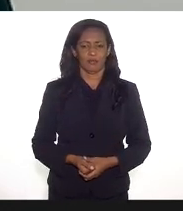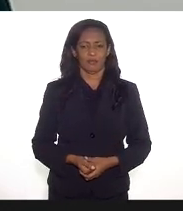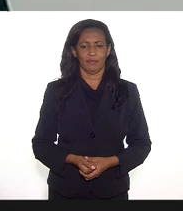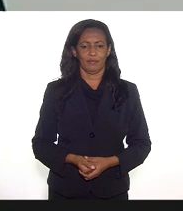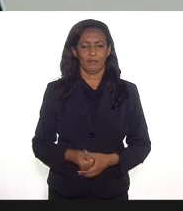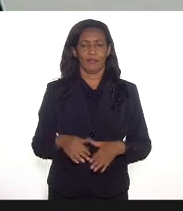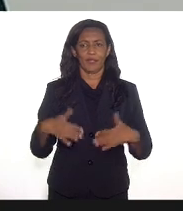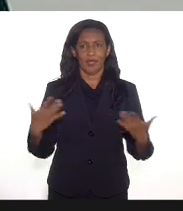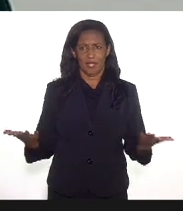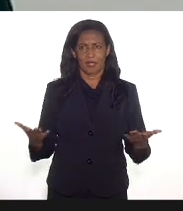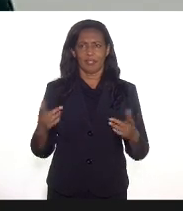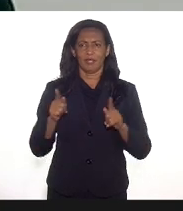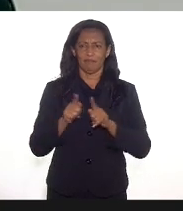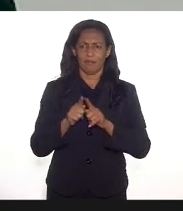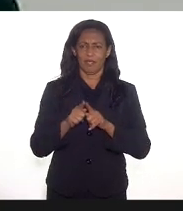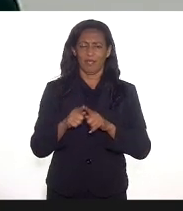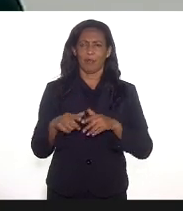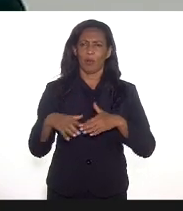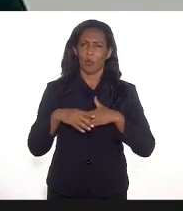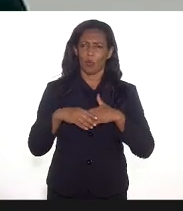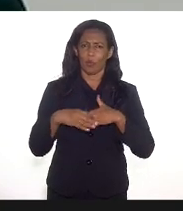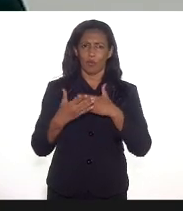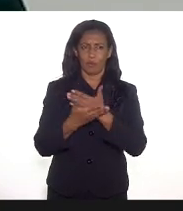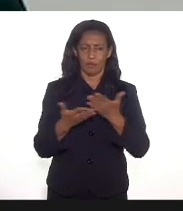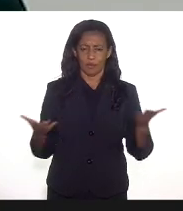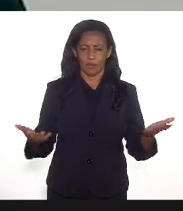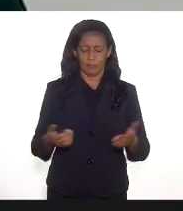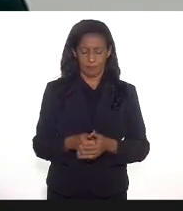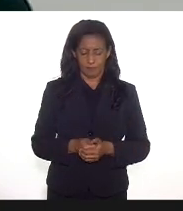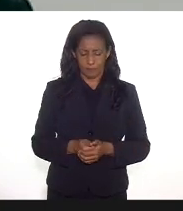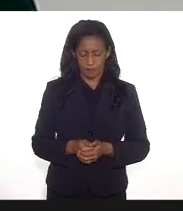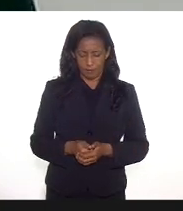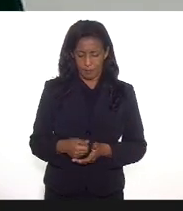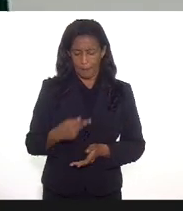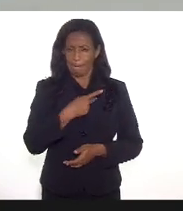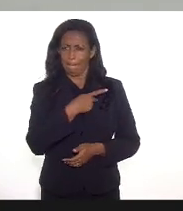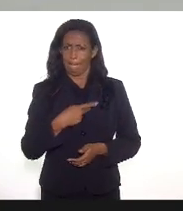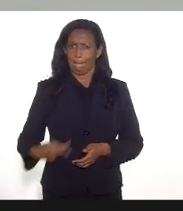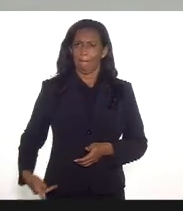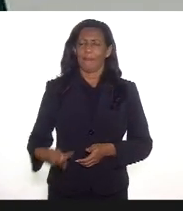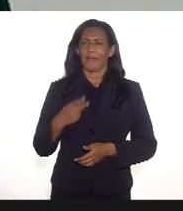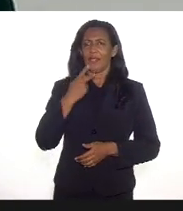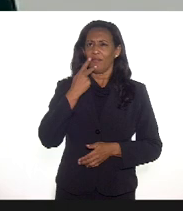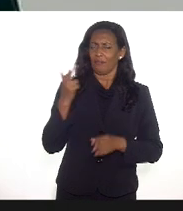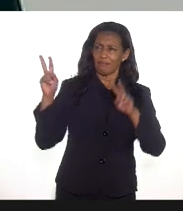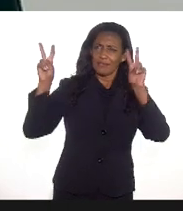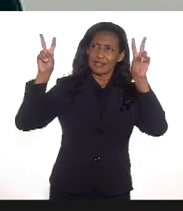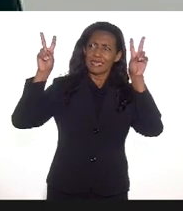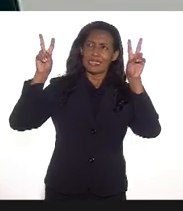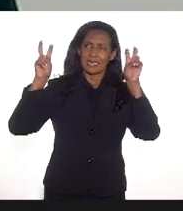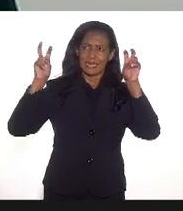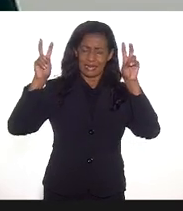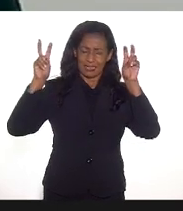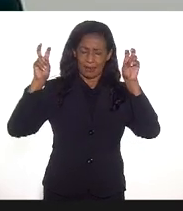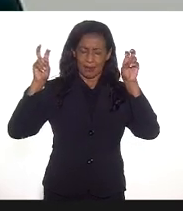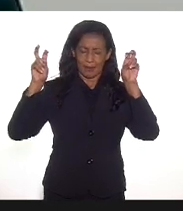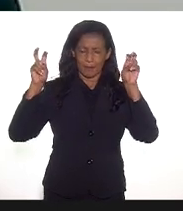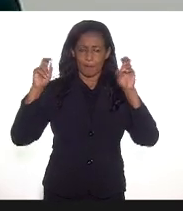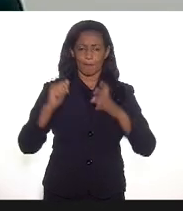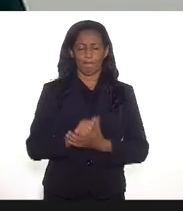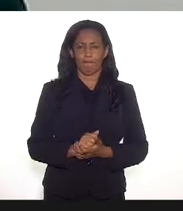também saúdo as demais autoridades. Presidente, eu queria dizer de que esse é um tema, uma preocupação trazida pelo presidente André